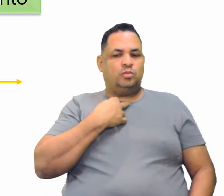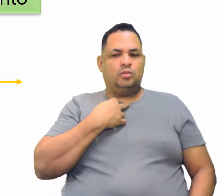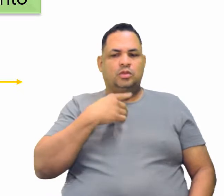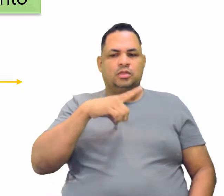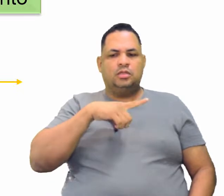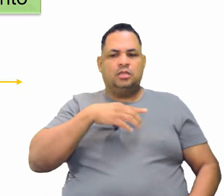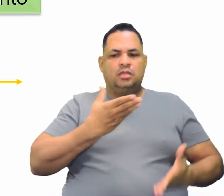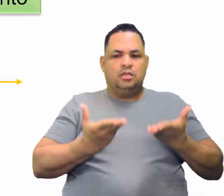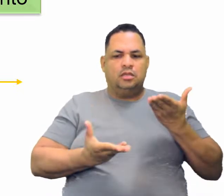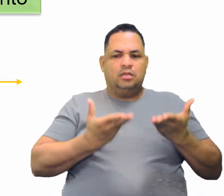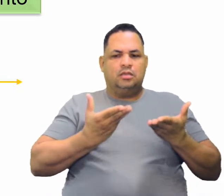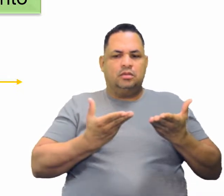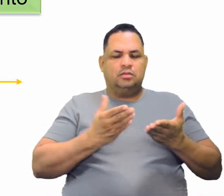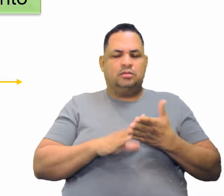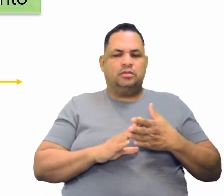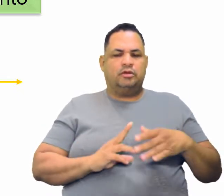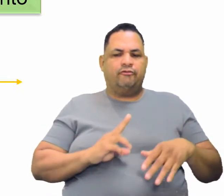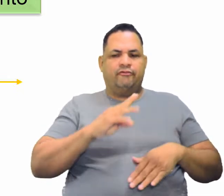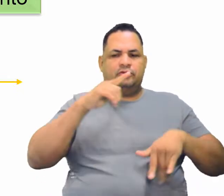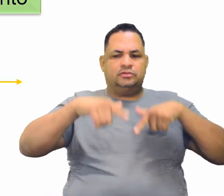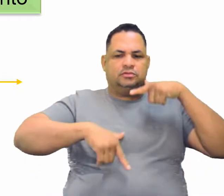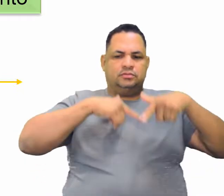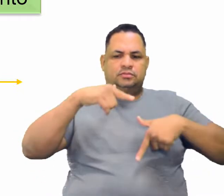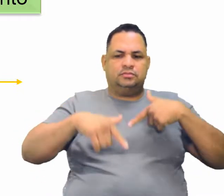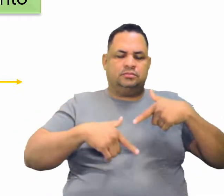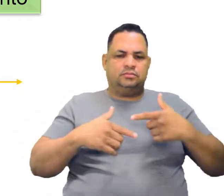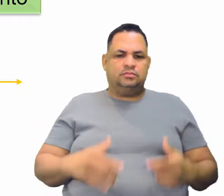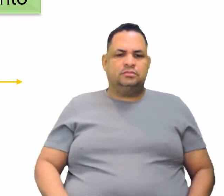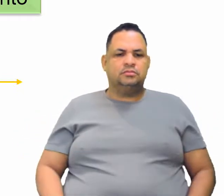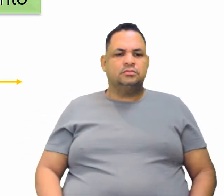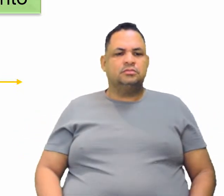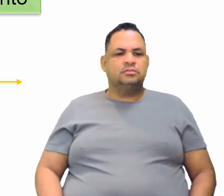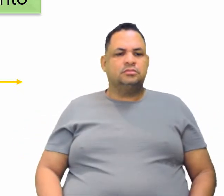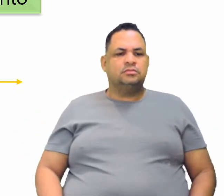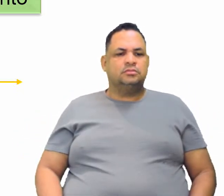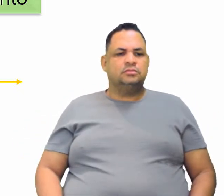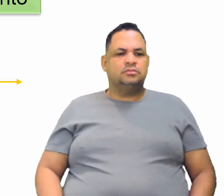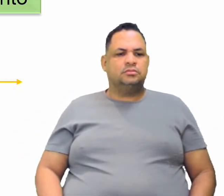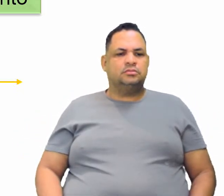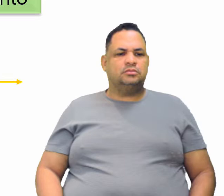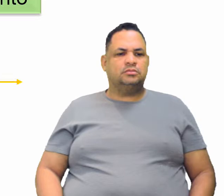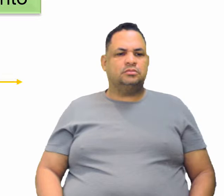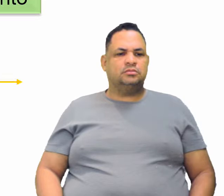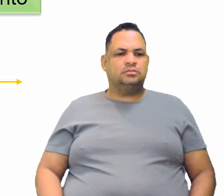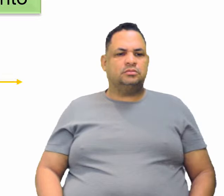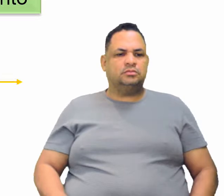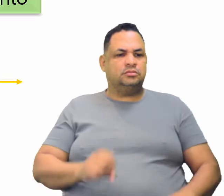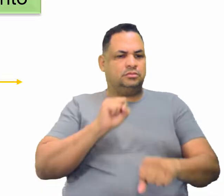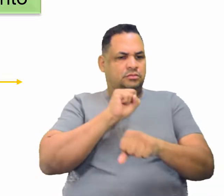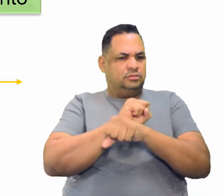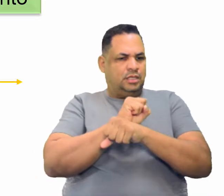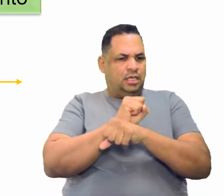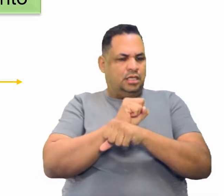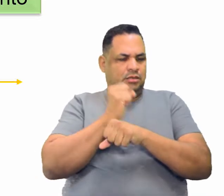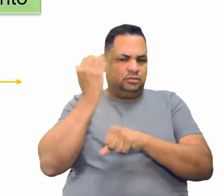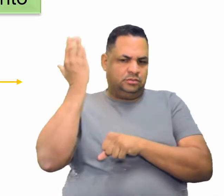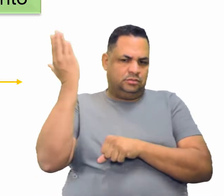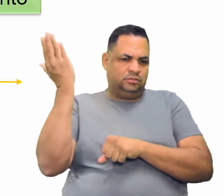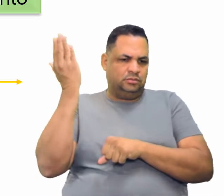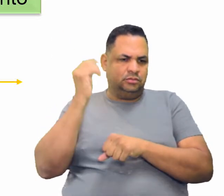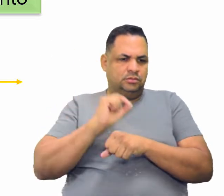com a força de ação, tá certo? Então aqui, por exemplo, ó, o repouso, tá vendo, ó? Tá aqui repouso,